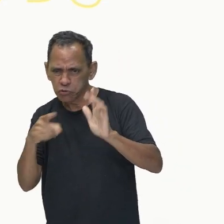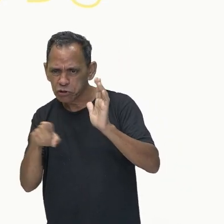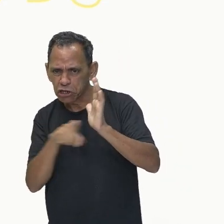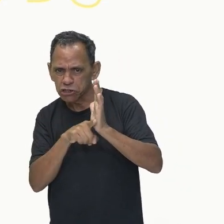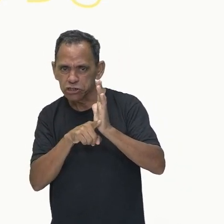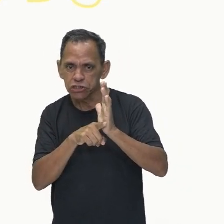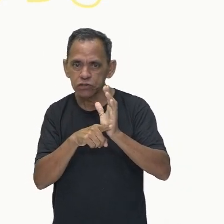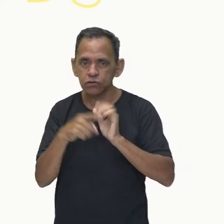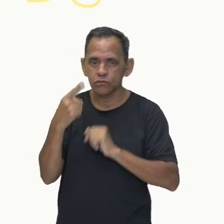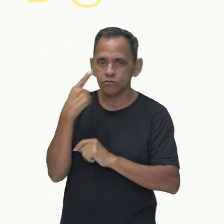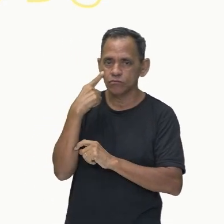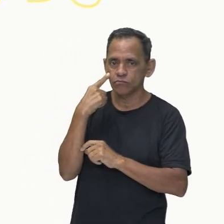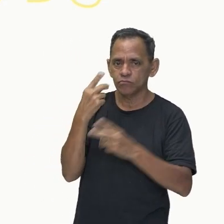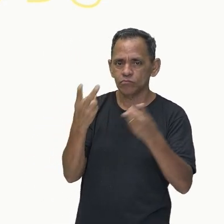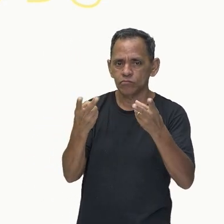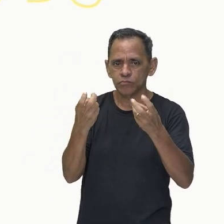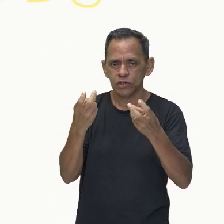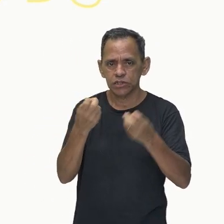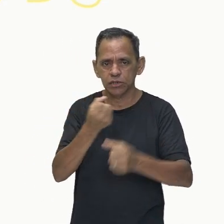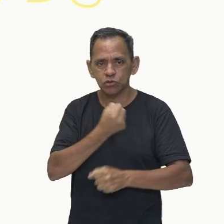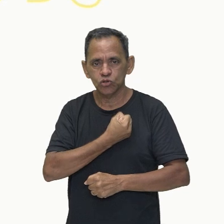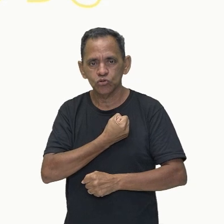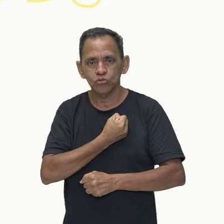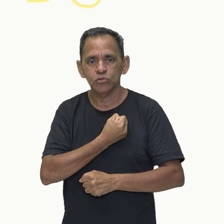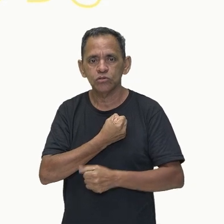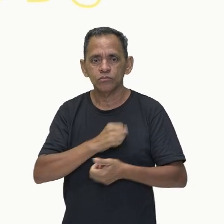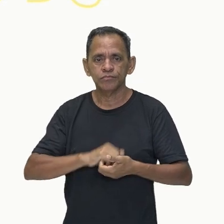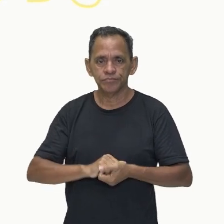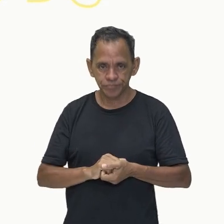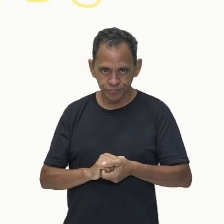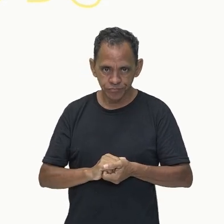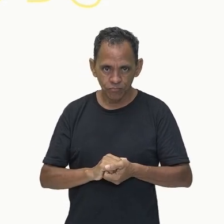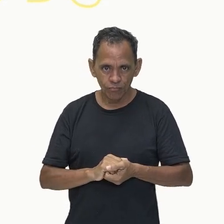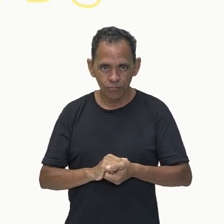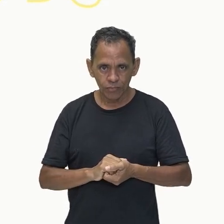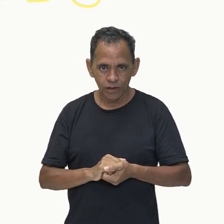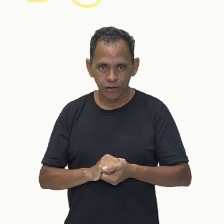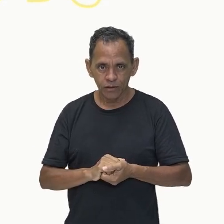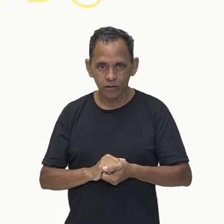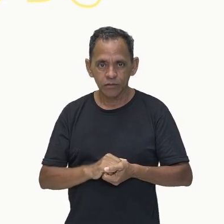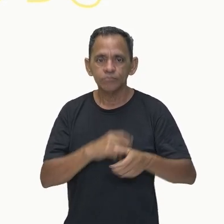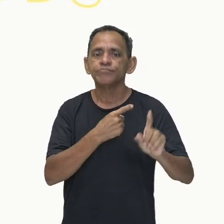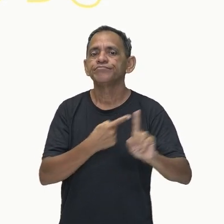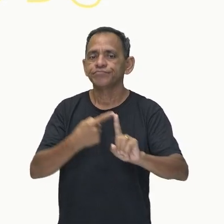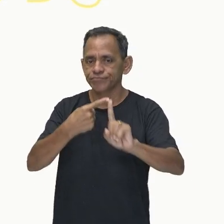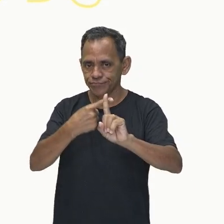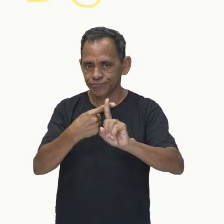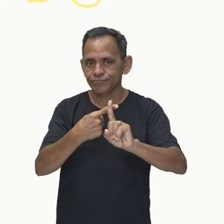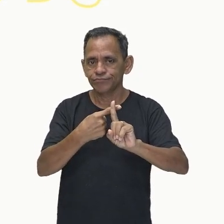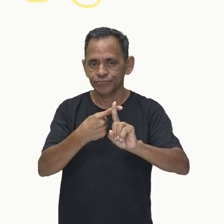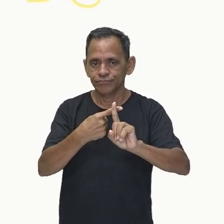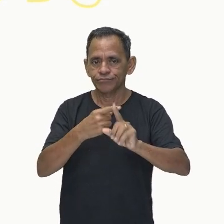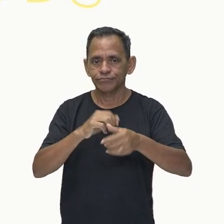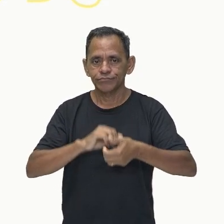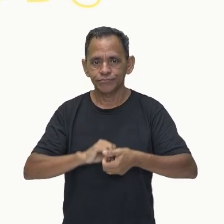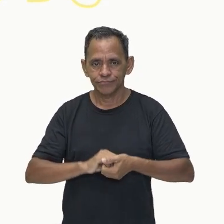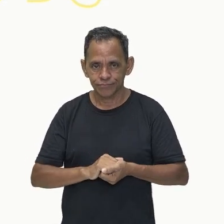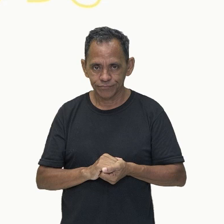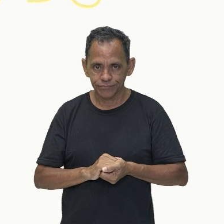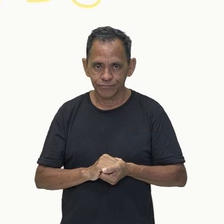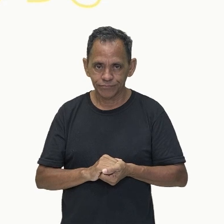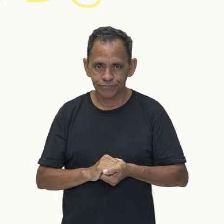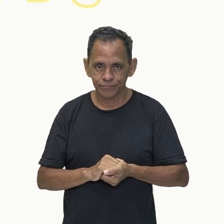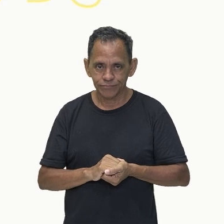do 3. É positivo. Então, se é positivo... Peraí, ficou feio aqui. Se